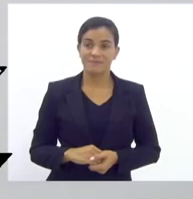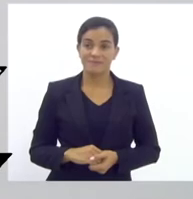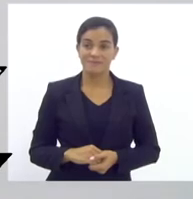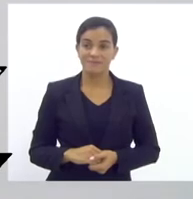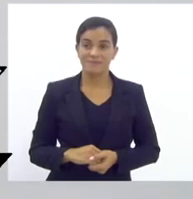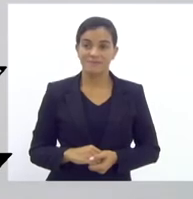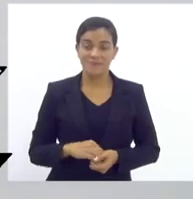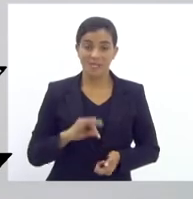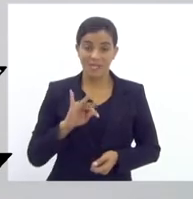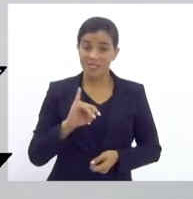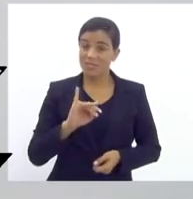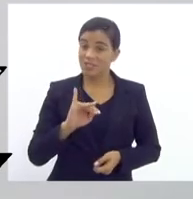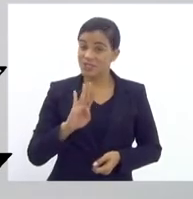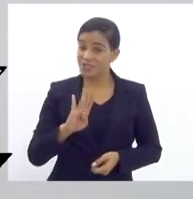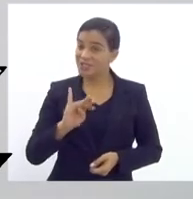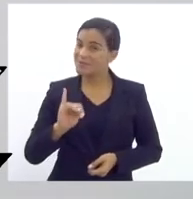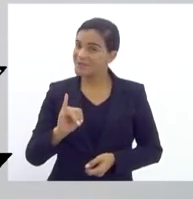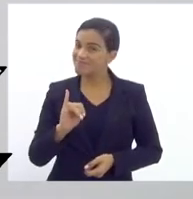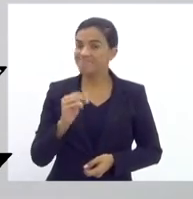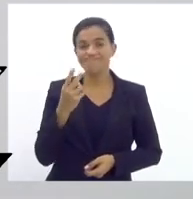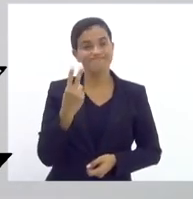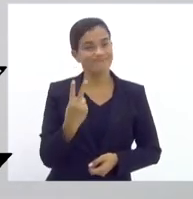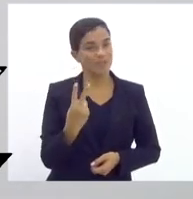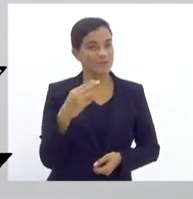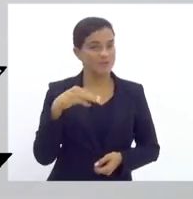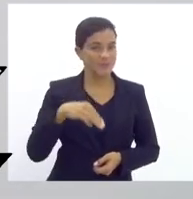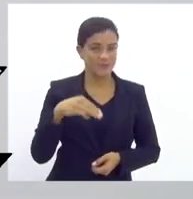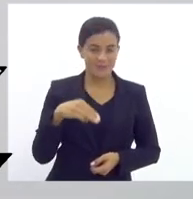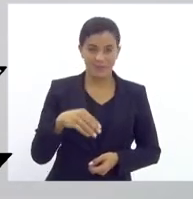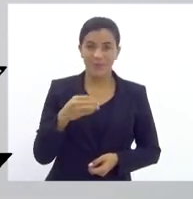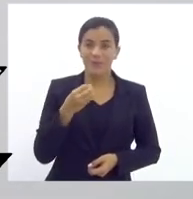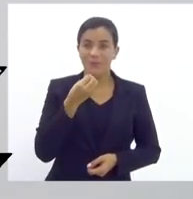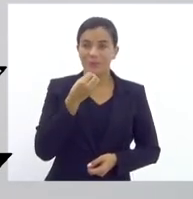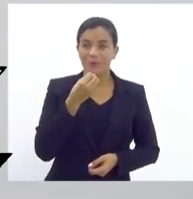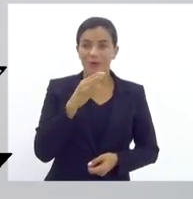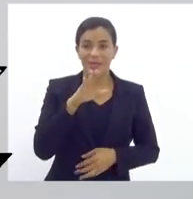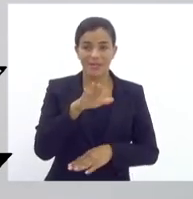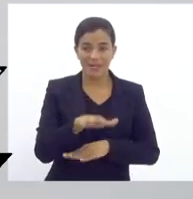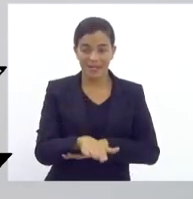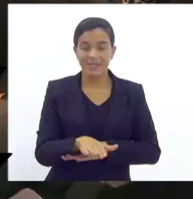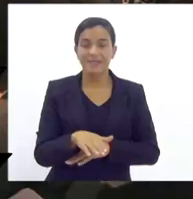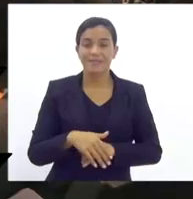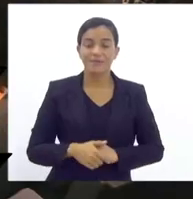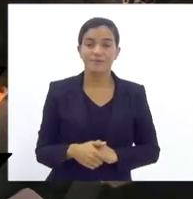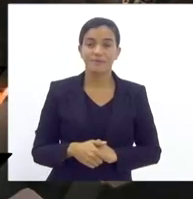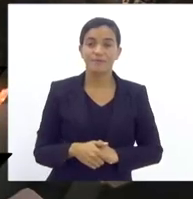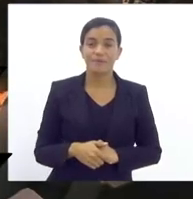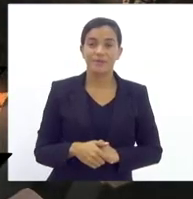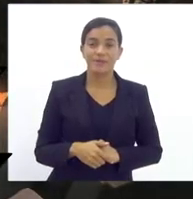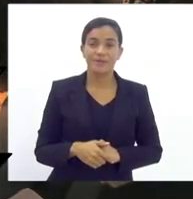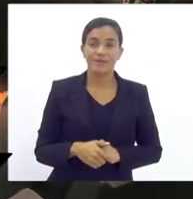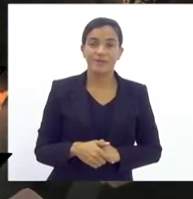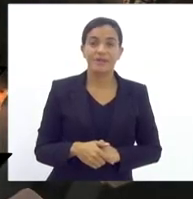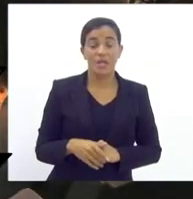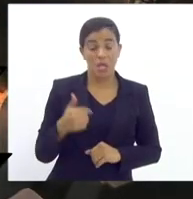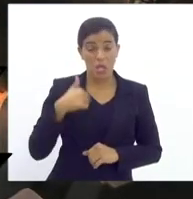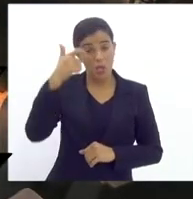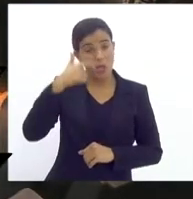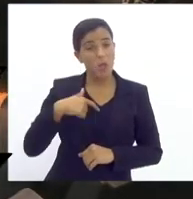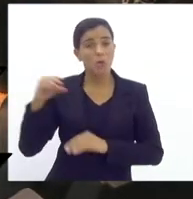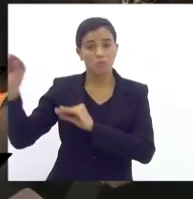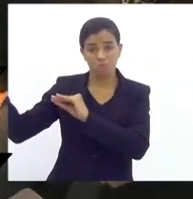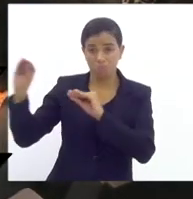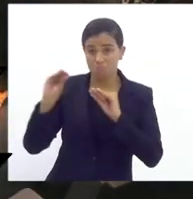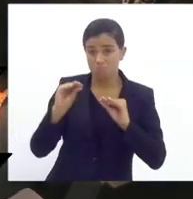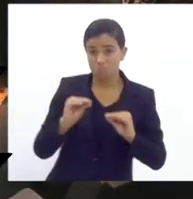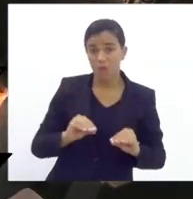tive Você tem dois minutinhos para saudar Boa tarde como Imigrante eu sou Imigrante